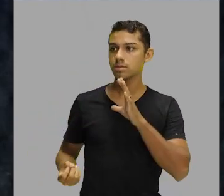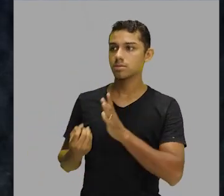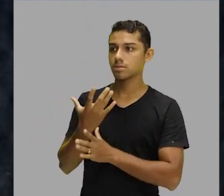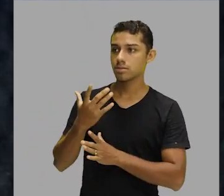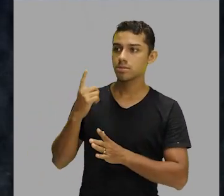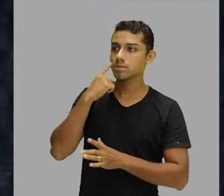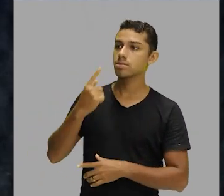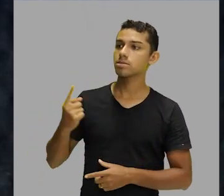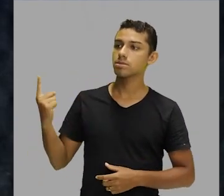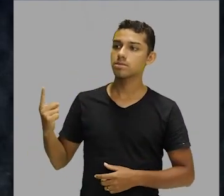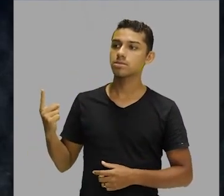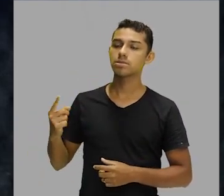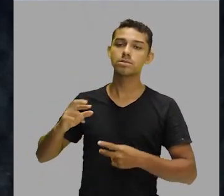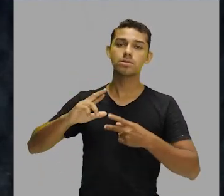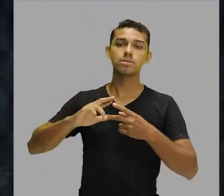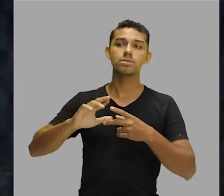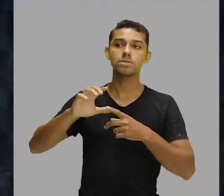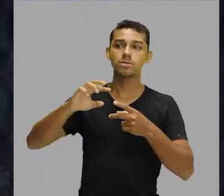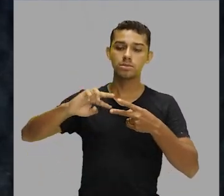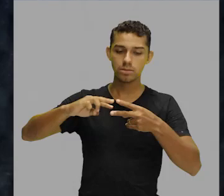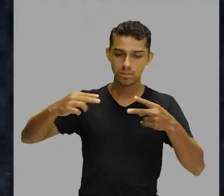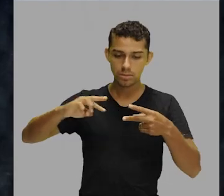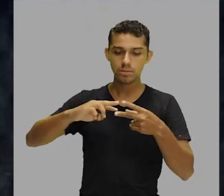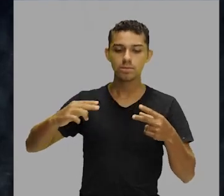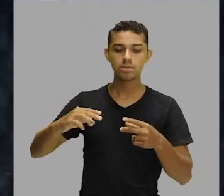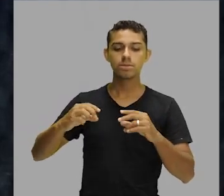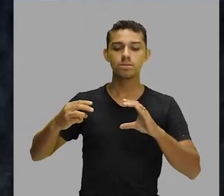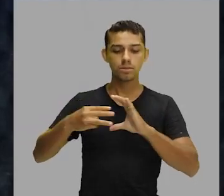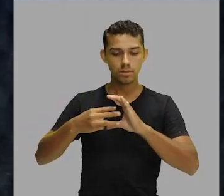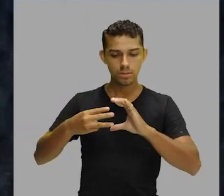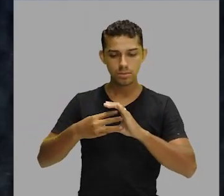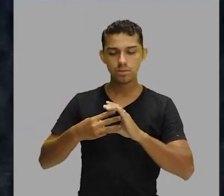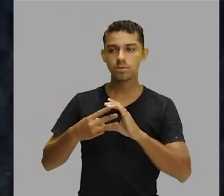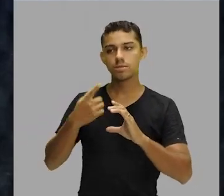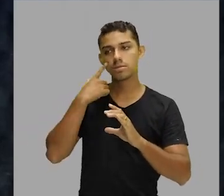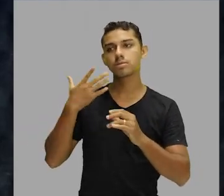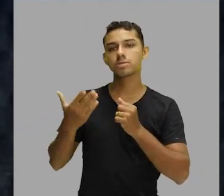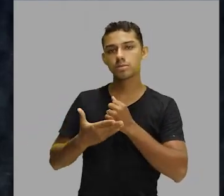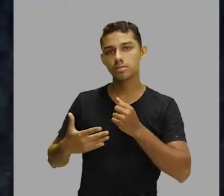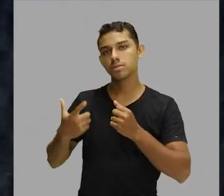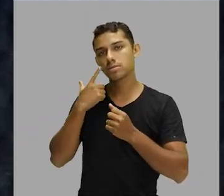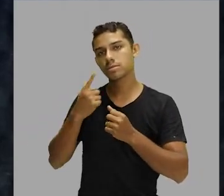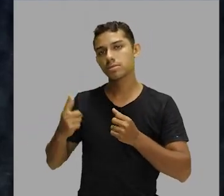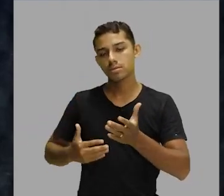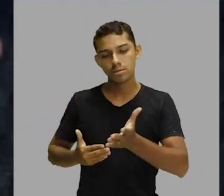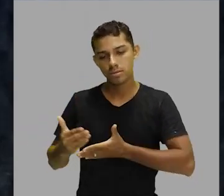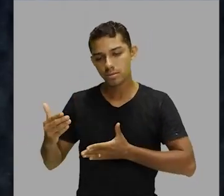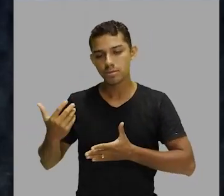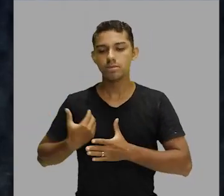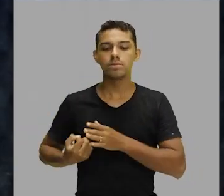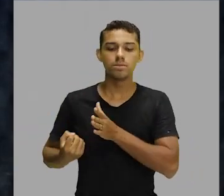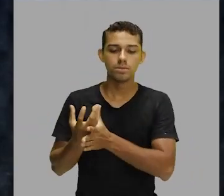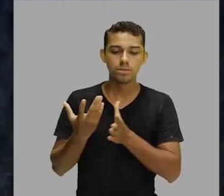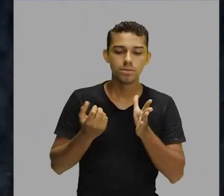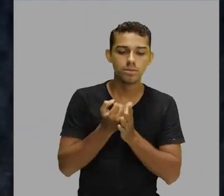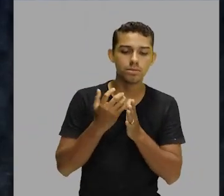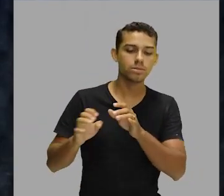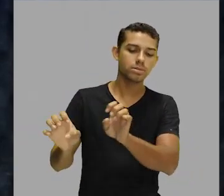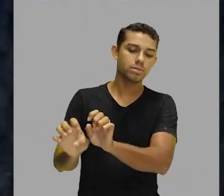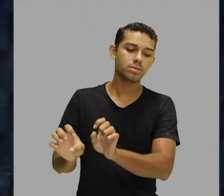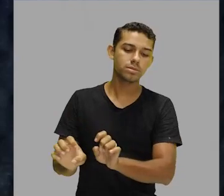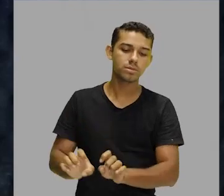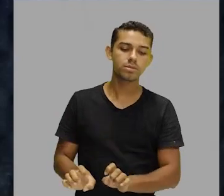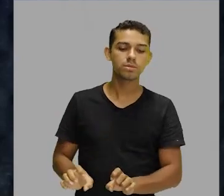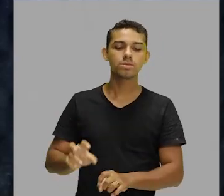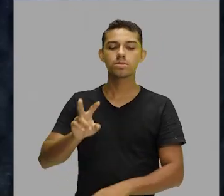fundir com o DNA da célula. Aí essa célula, com base nisso, ela vai começar agora a produzir as